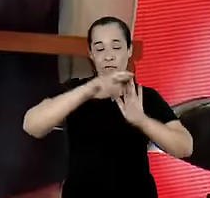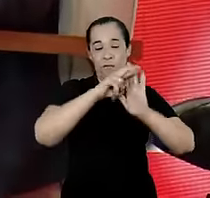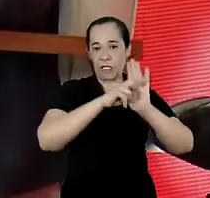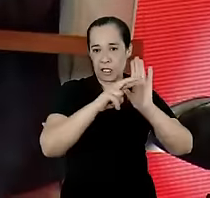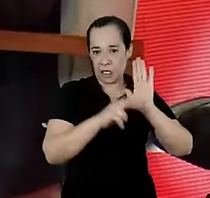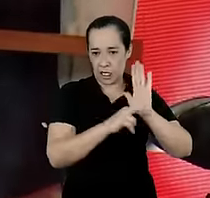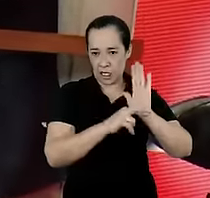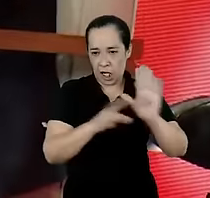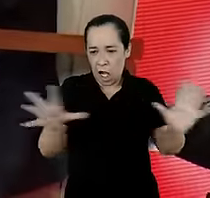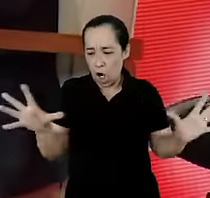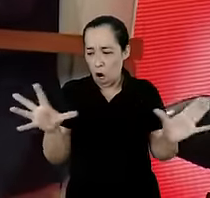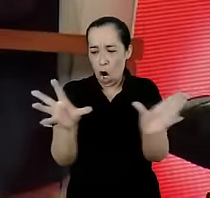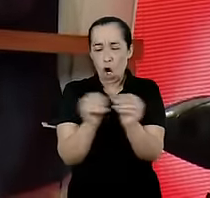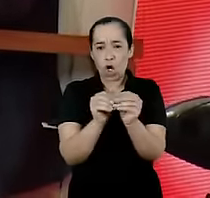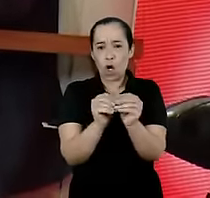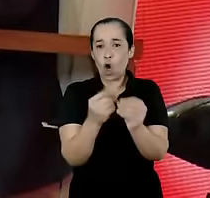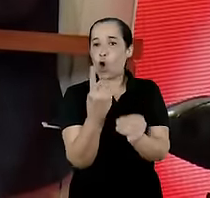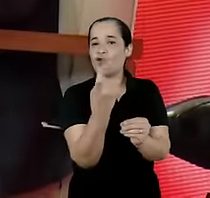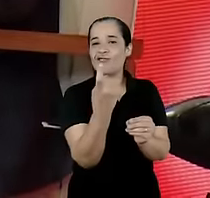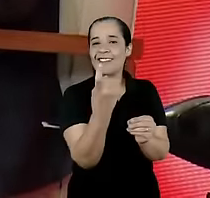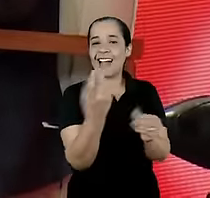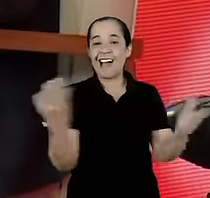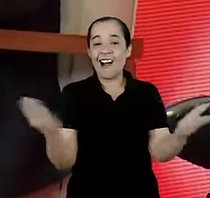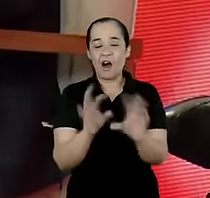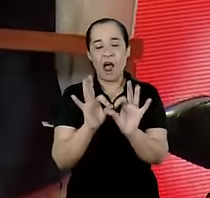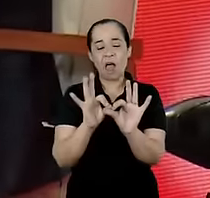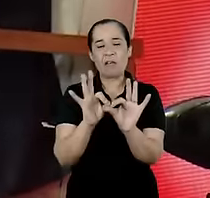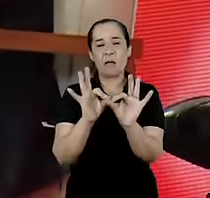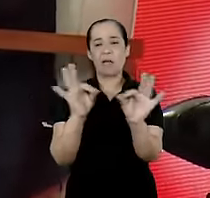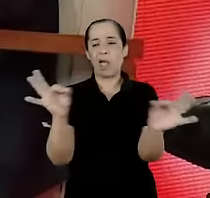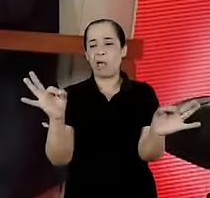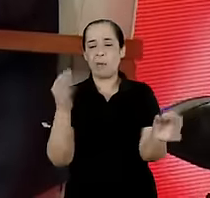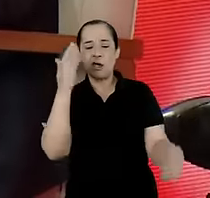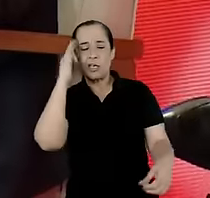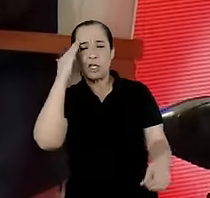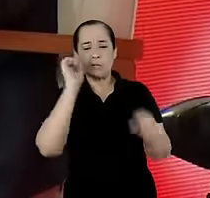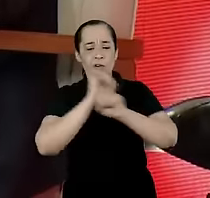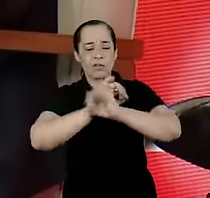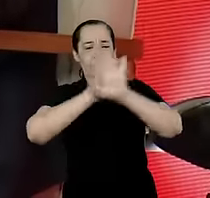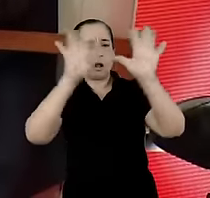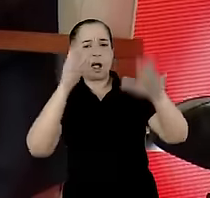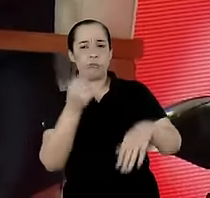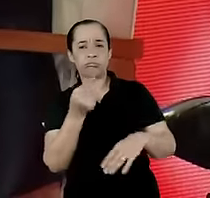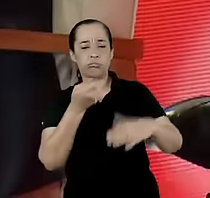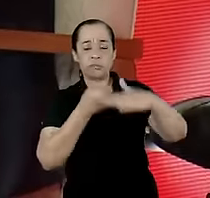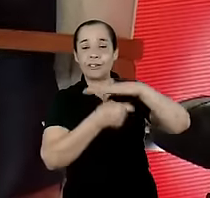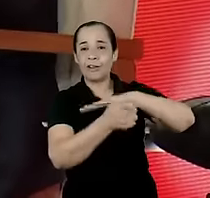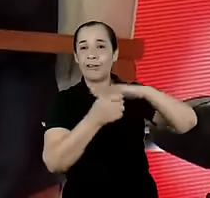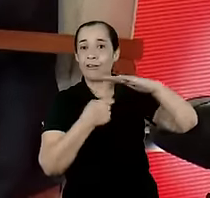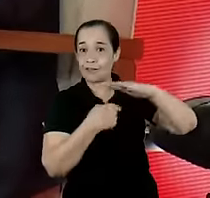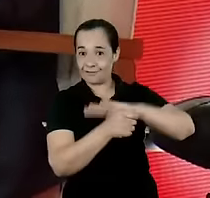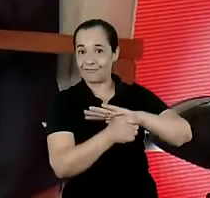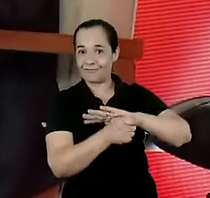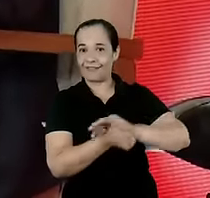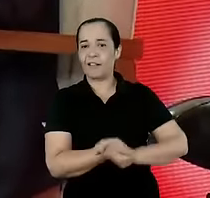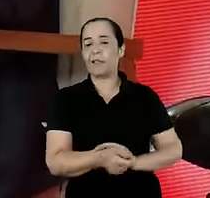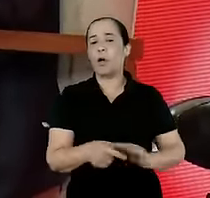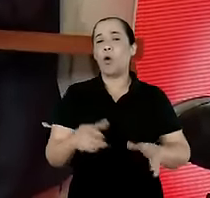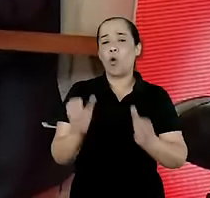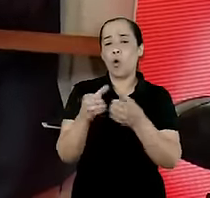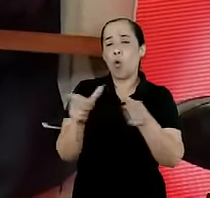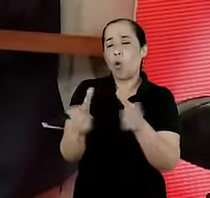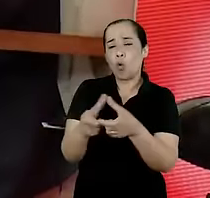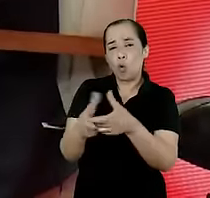eh simplificando a jornada do investimento já olhando para essa temática de trazer um grupo mais abrangente de